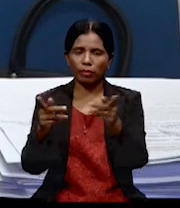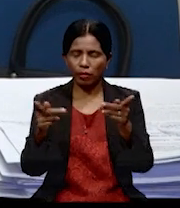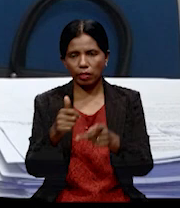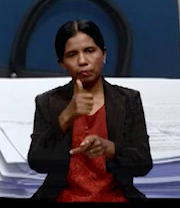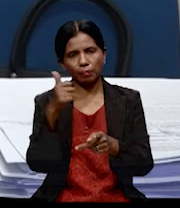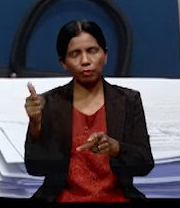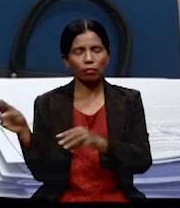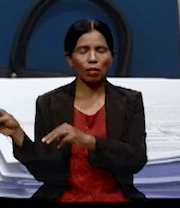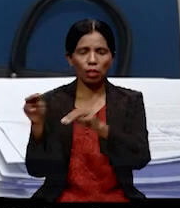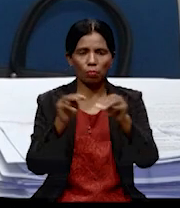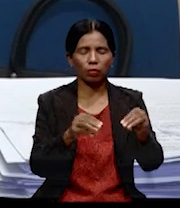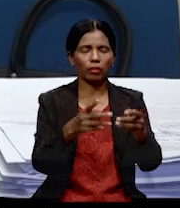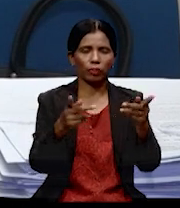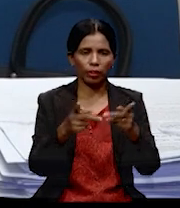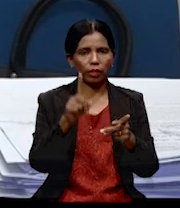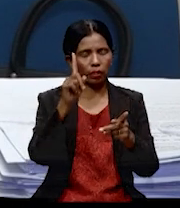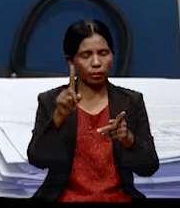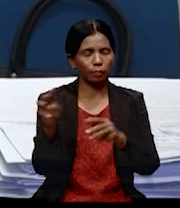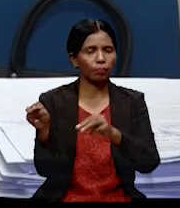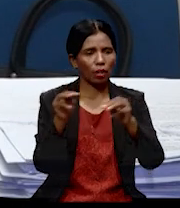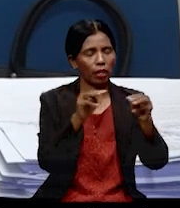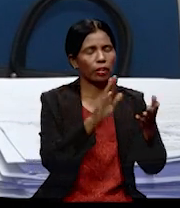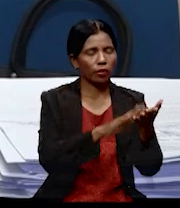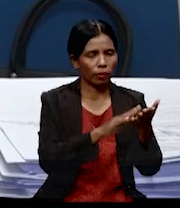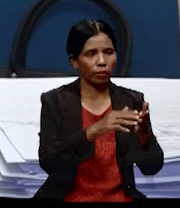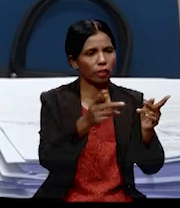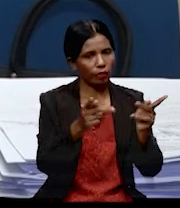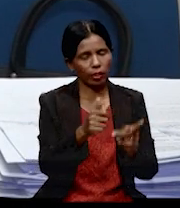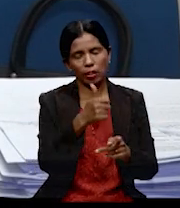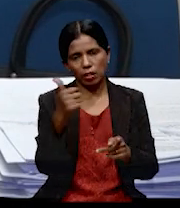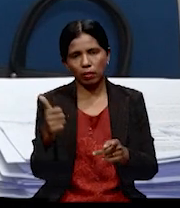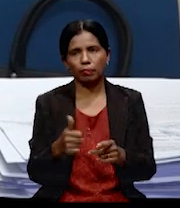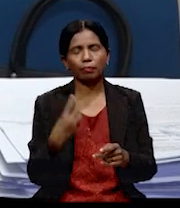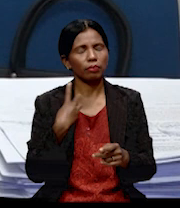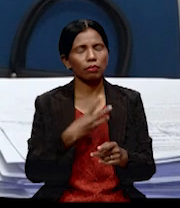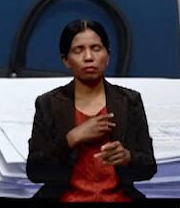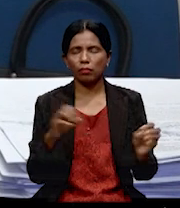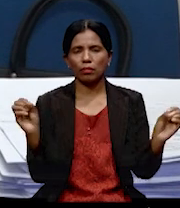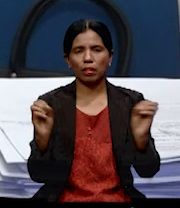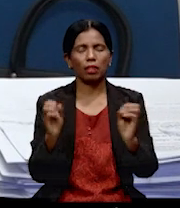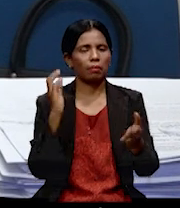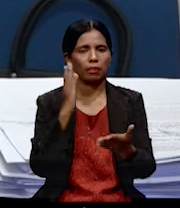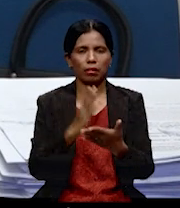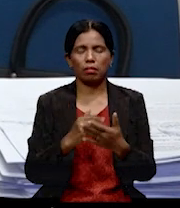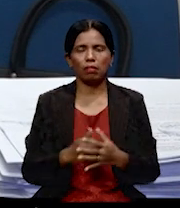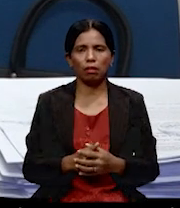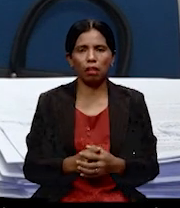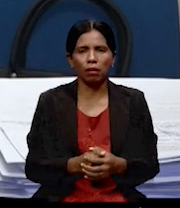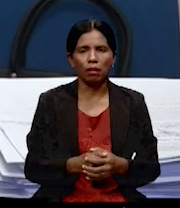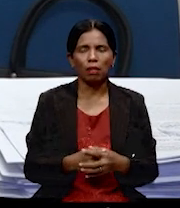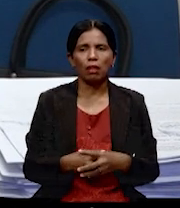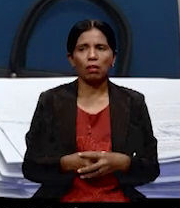ou se fata em ida, vai escola ia, fata em selo. Ida ne, ita lavando. Mas bem, circular